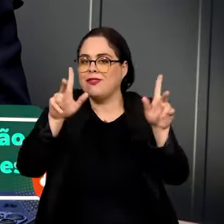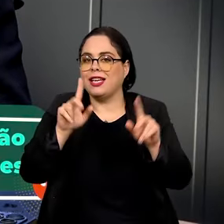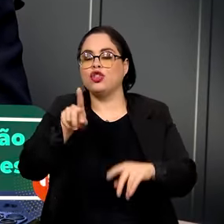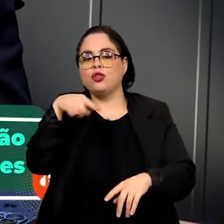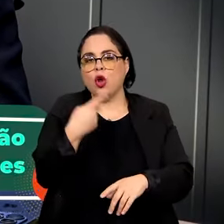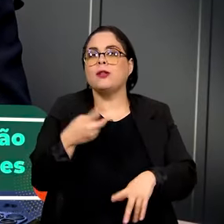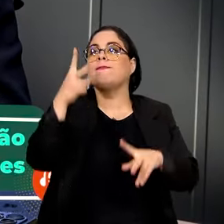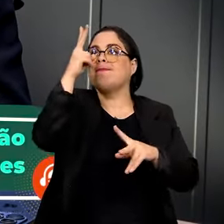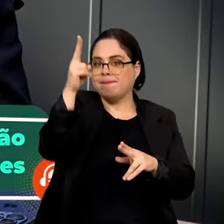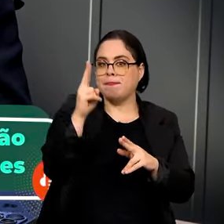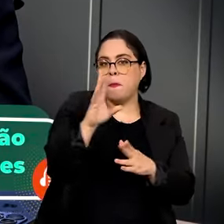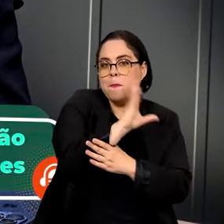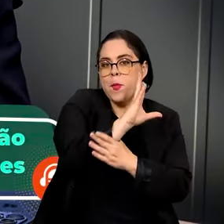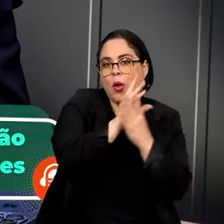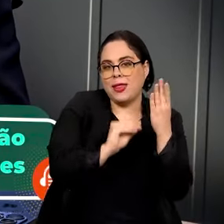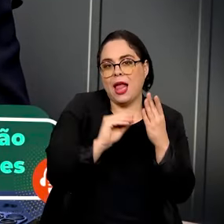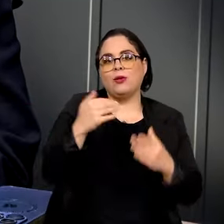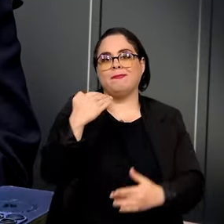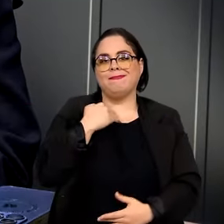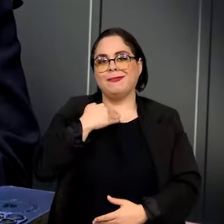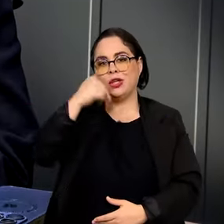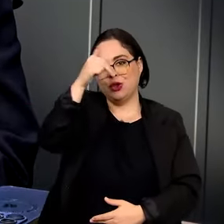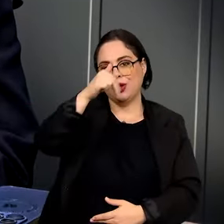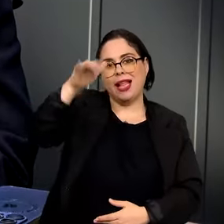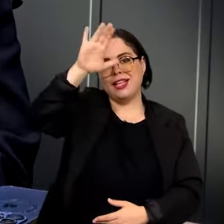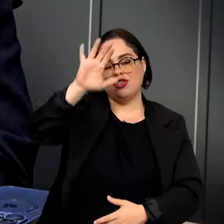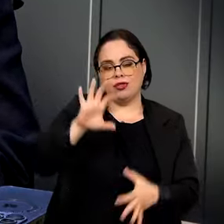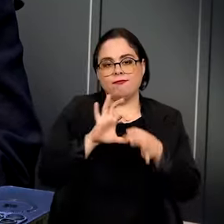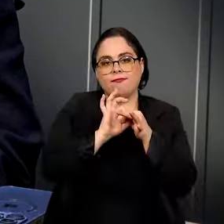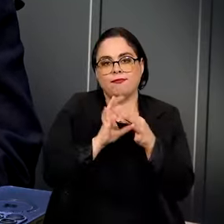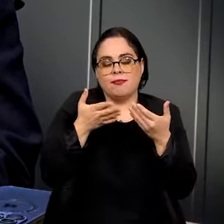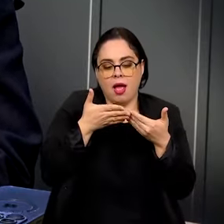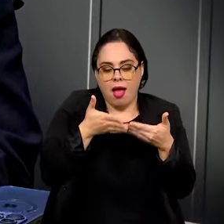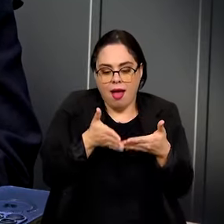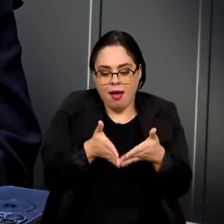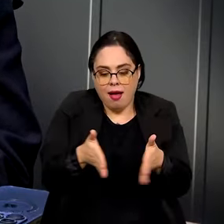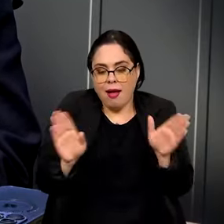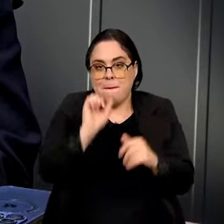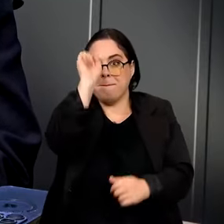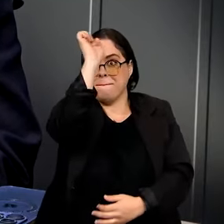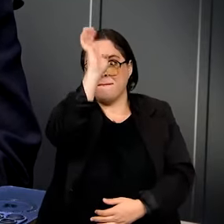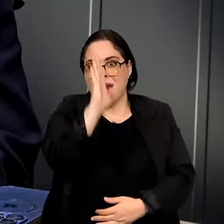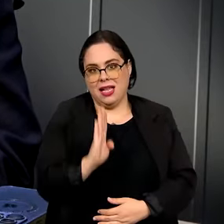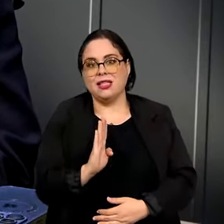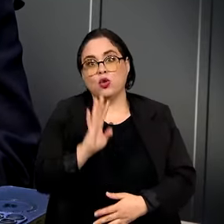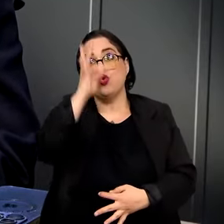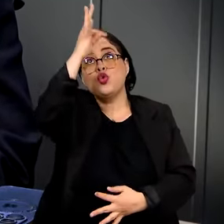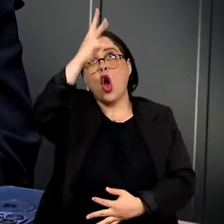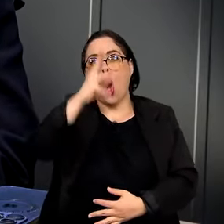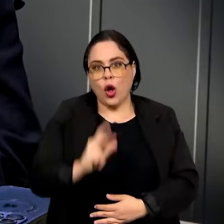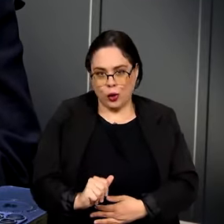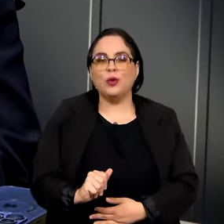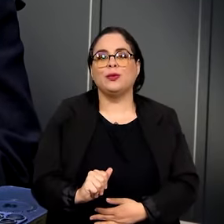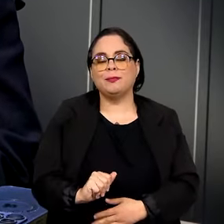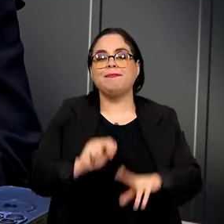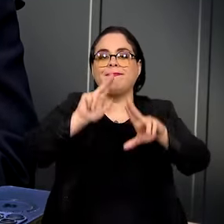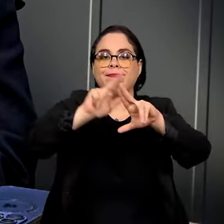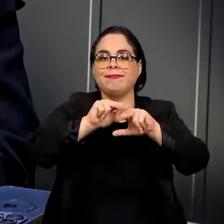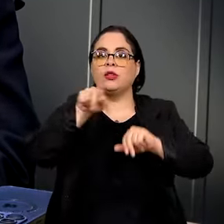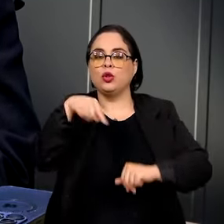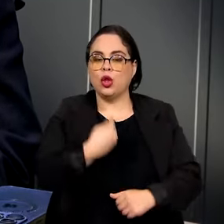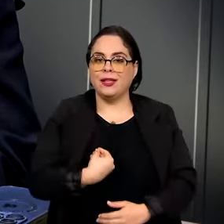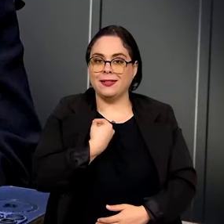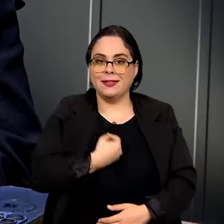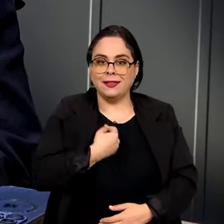estamos adotando o mesmo padrão do banco Nordeste estendendo para todo o país né Por ISO isso que